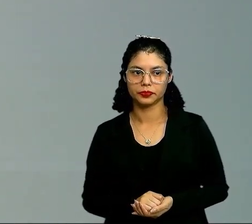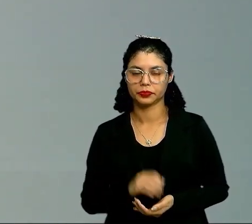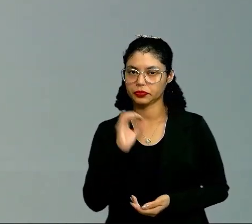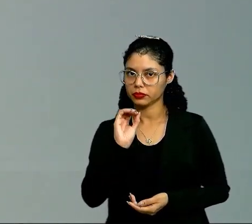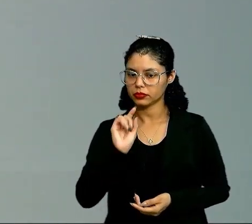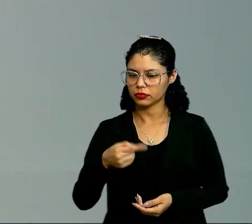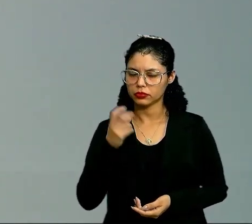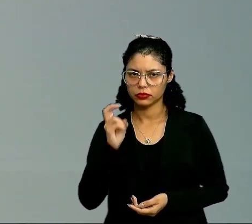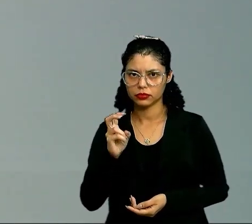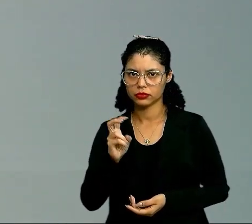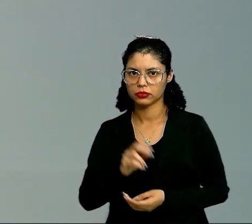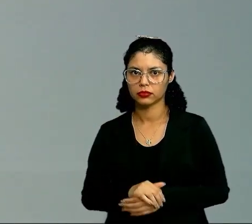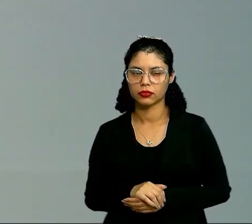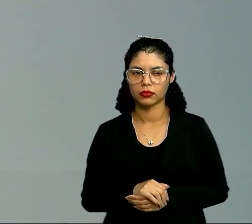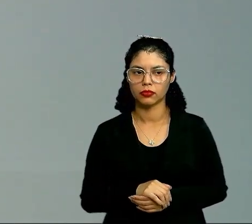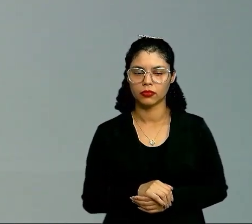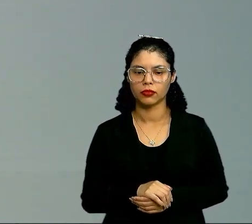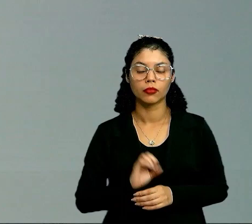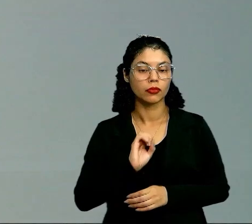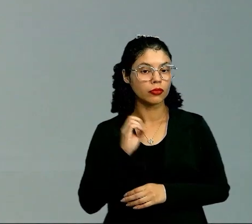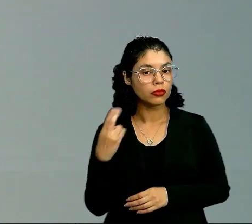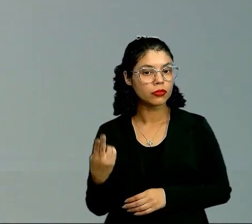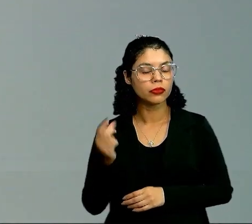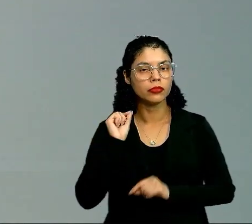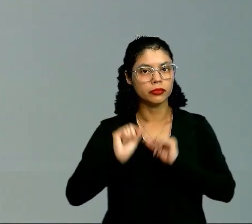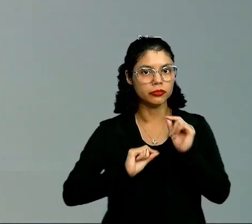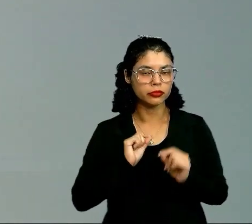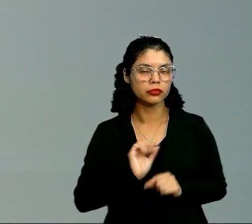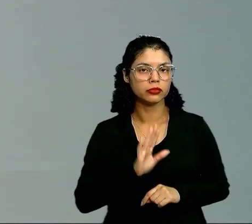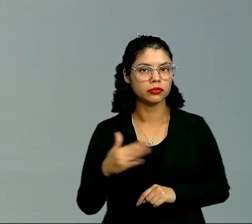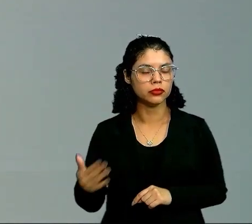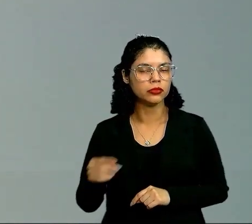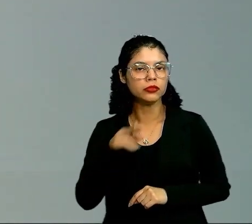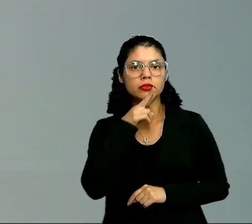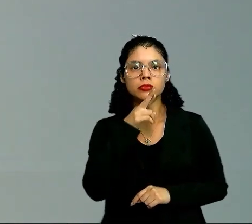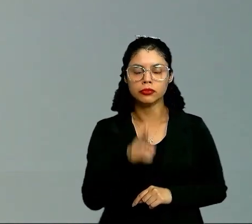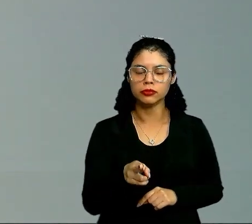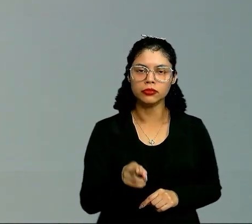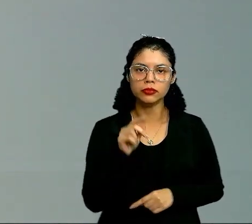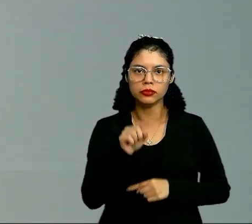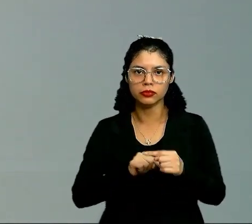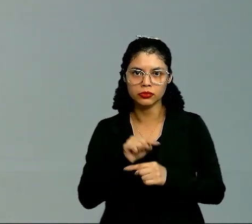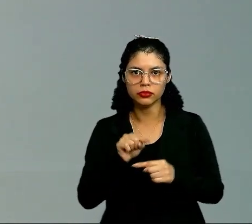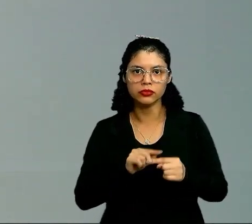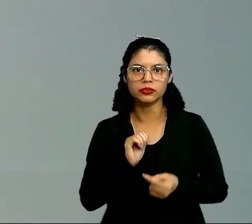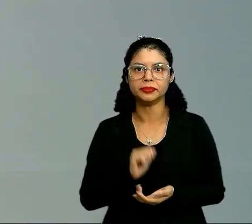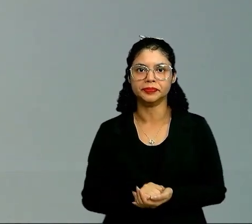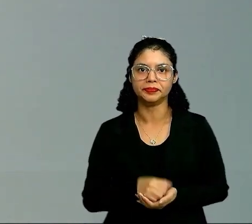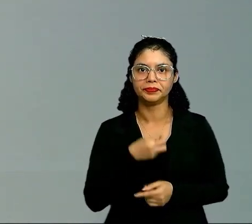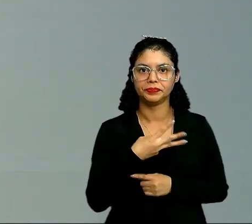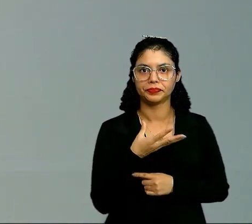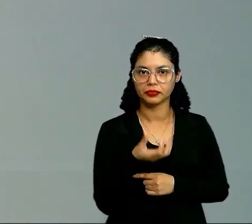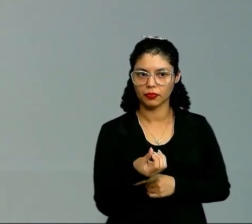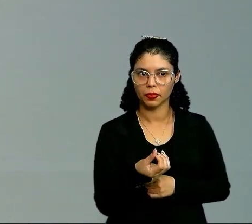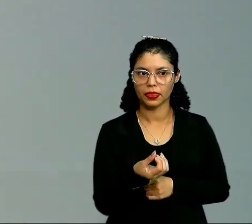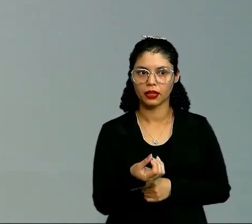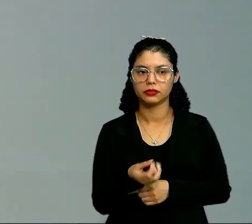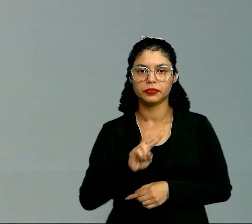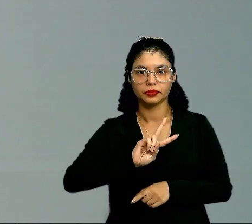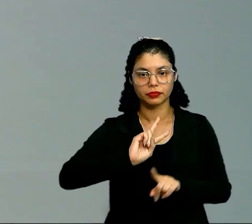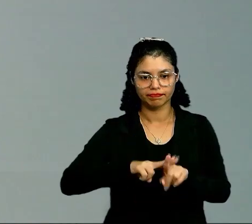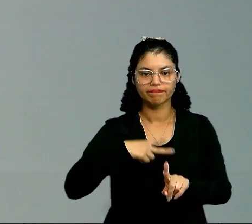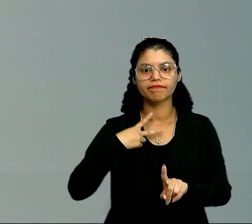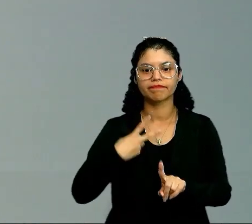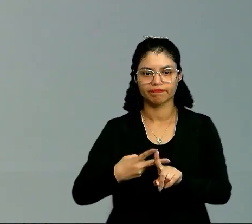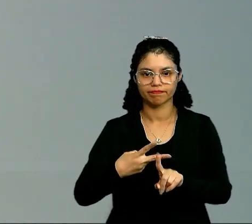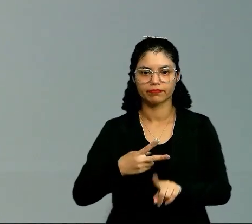para 0,5, ou seja, quando a gente vai fazer esse tipo de divisão, o 36 ele vai